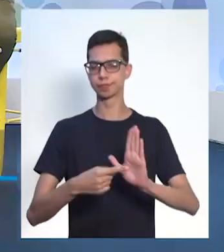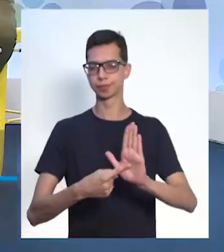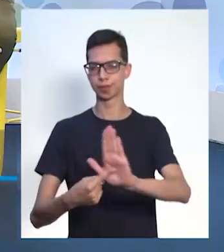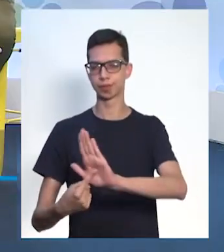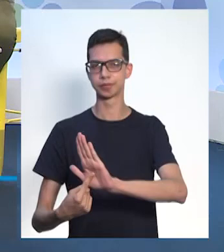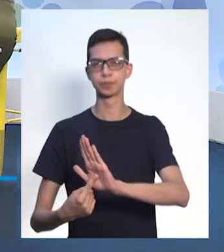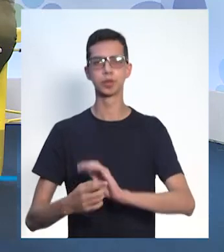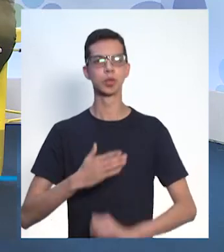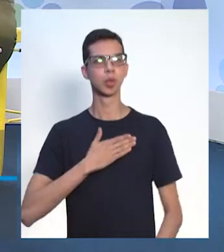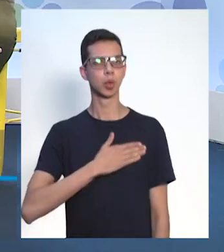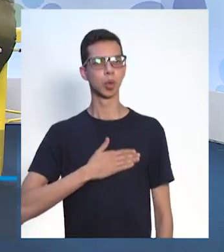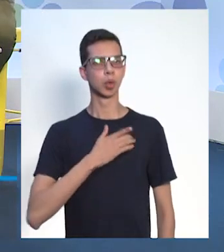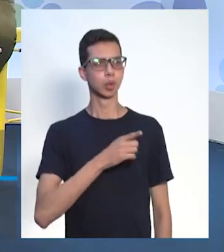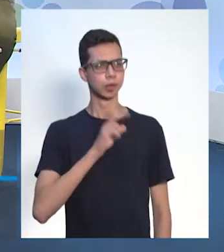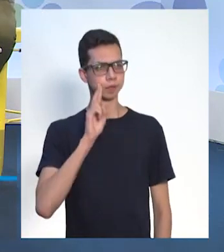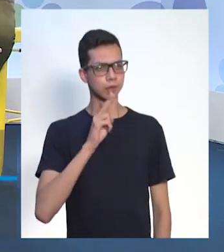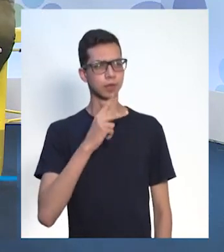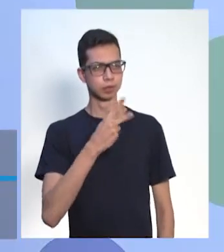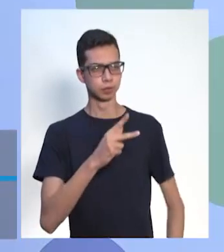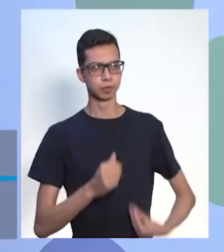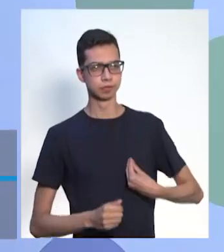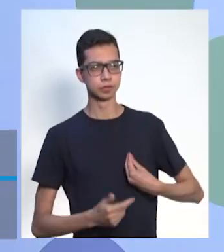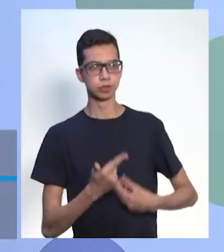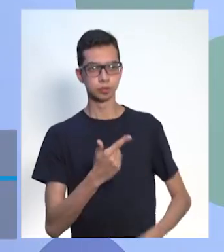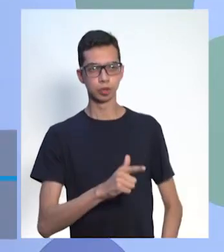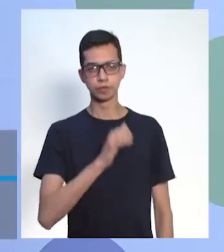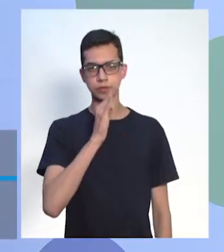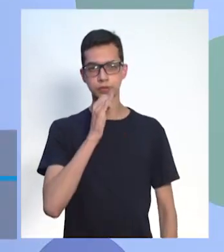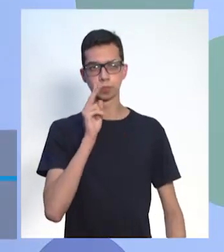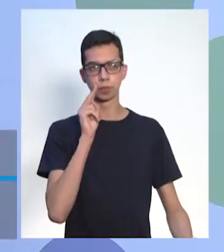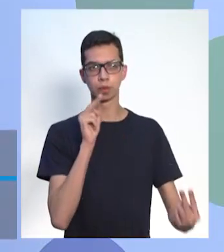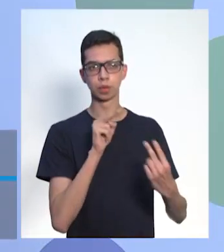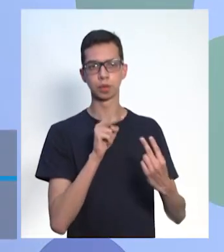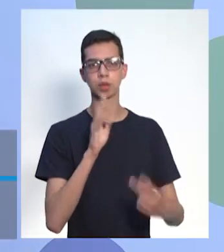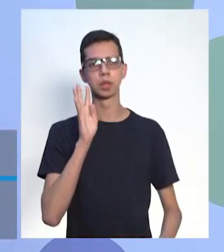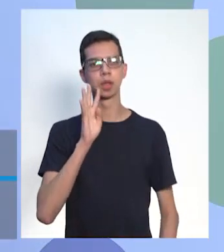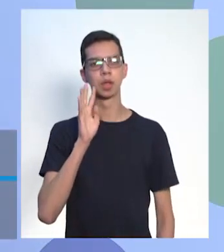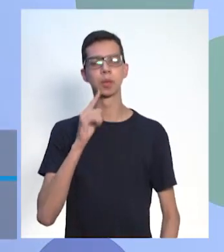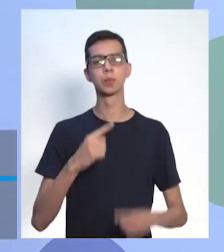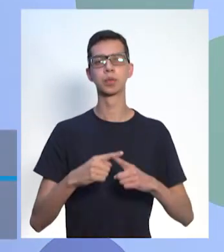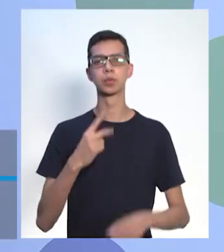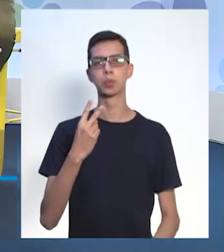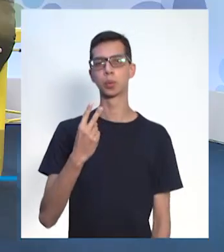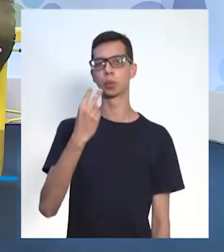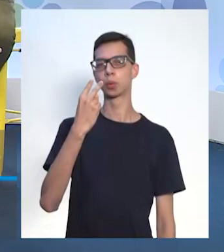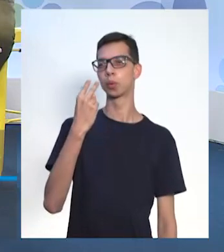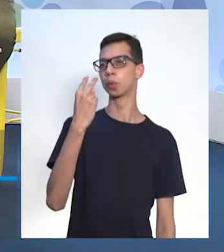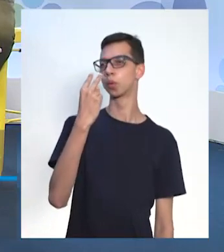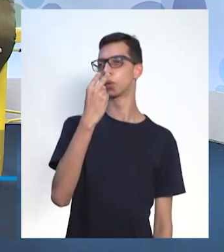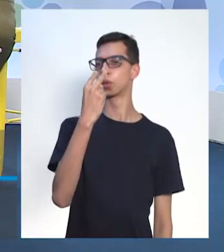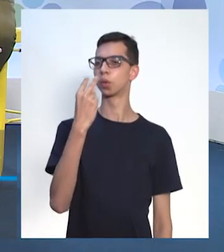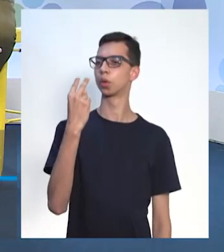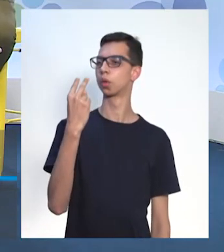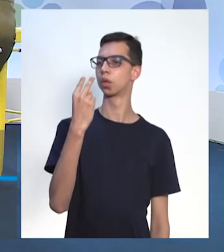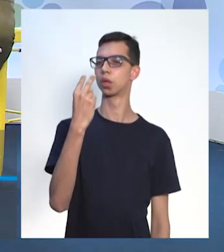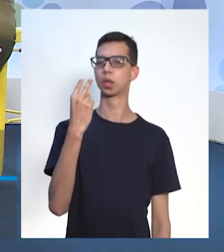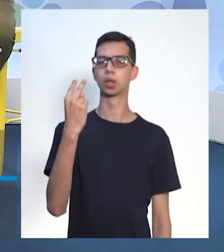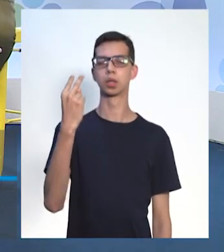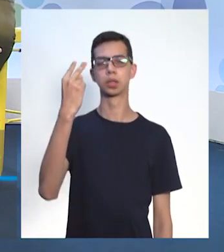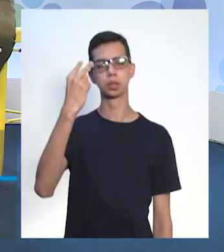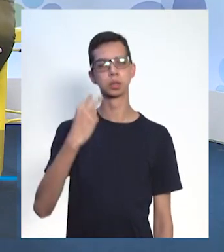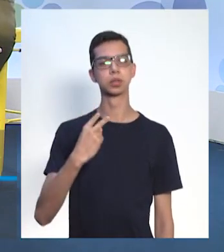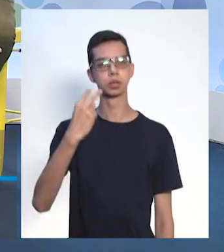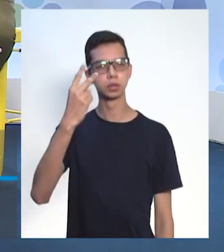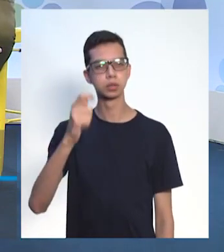Gostou de se rever, Giba? Muito legal, né? Se a gente vai se olhando assim, se vendo, né? Quem se olha, se vê, né? Olha,